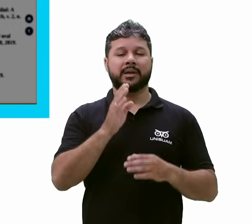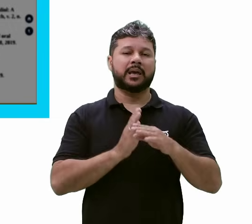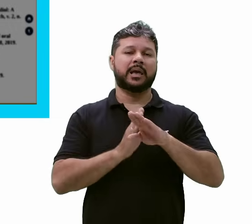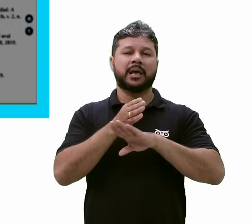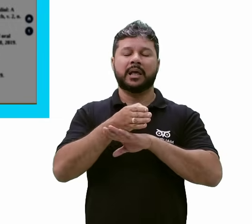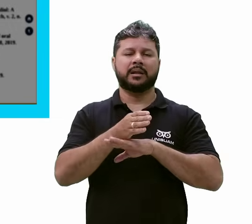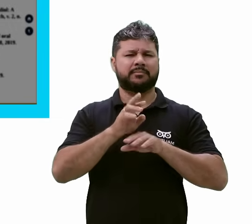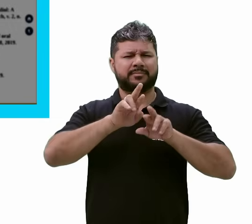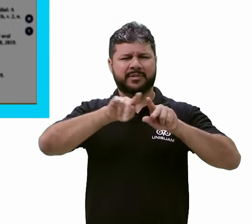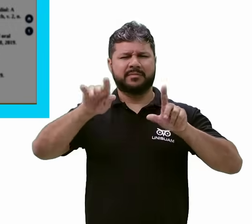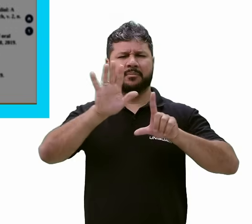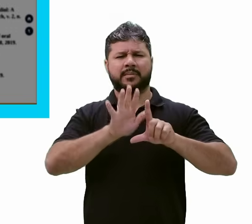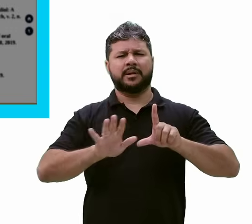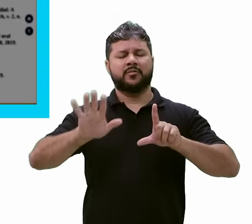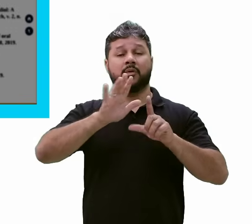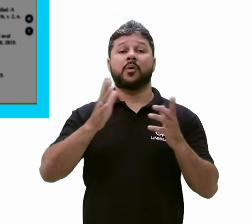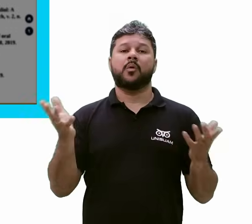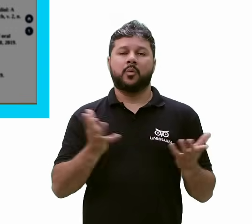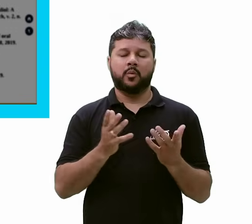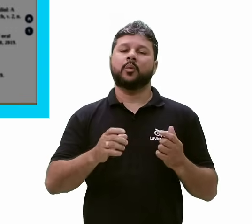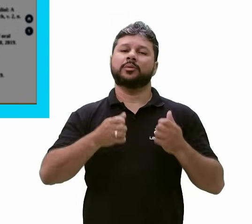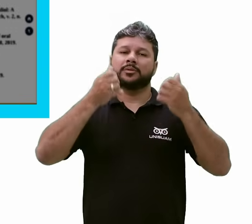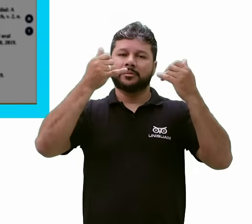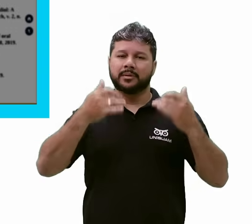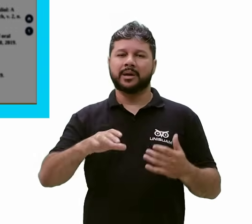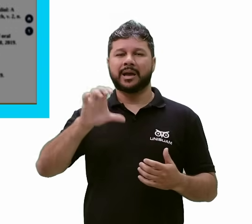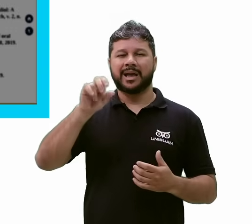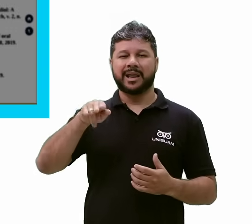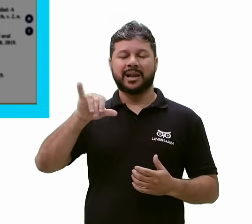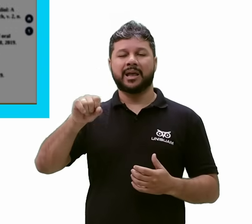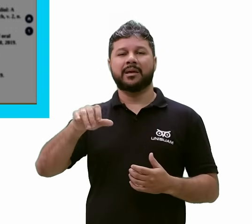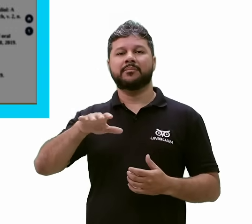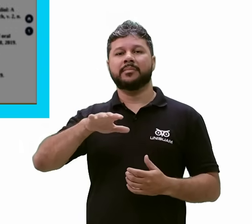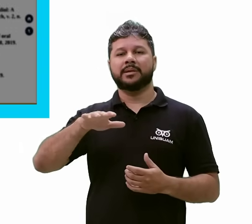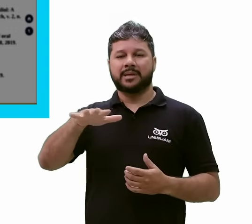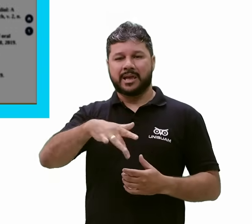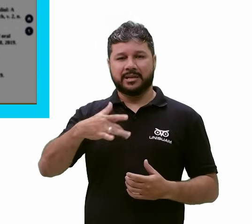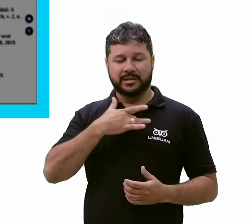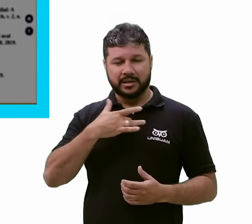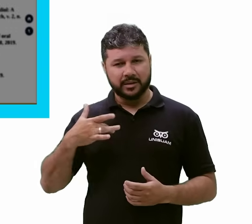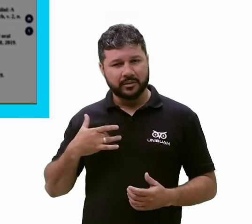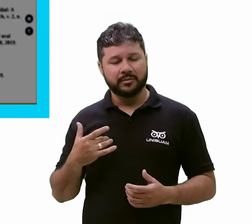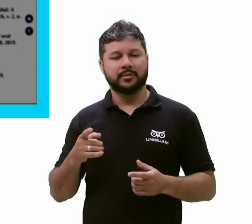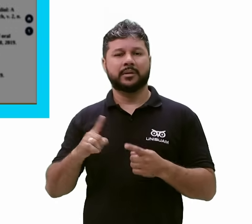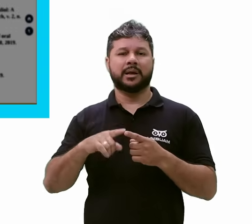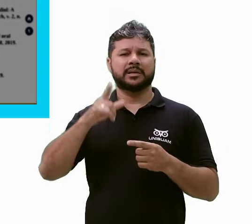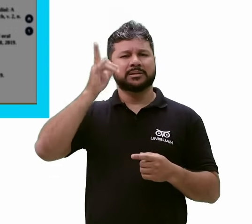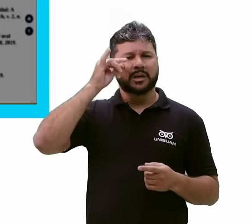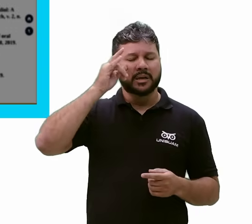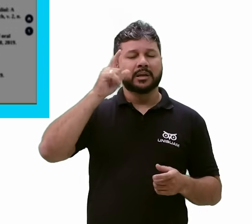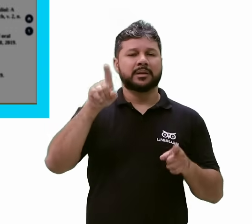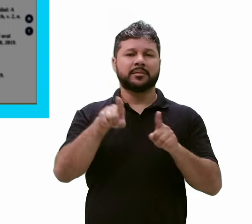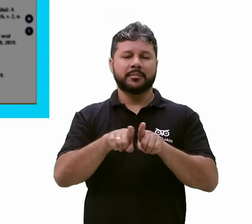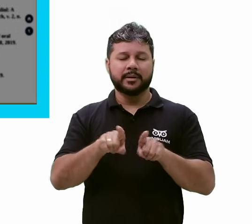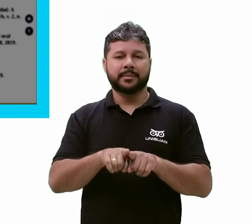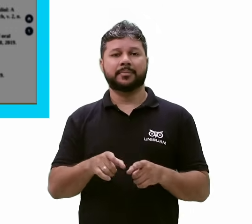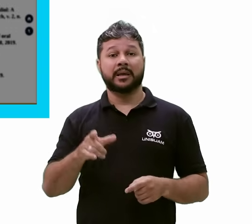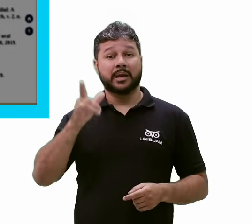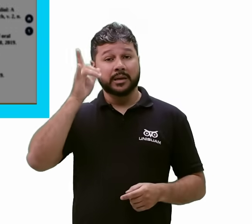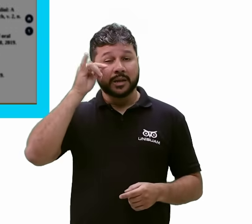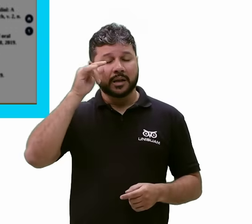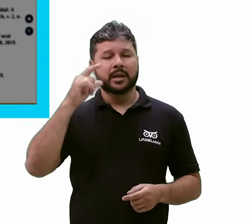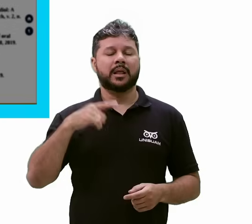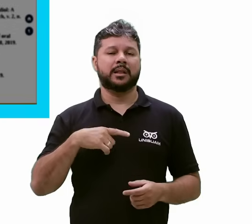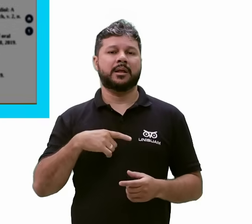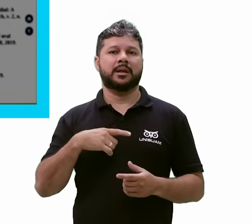Se você entra, tem várias plataformas hoje em dia que falam bastante de cannabis medicinal. Existem páginas no Instagram.